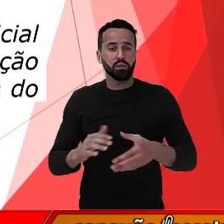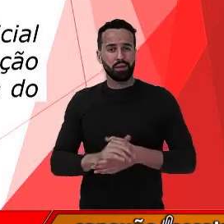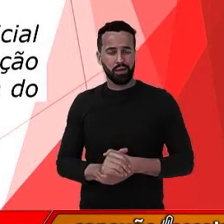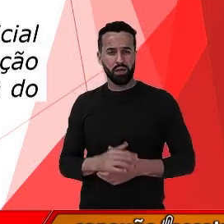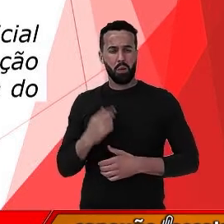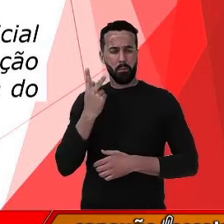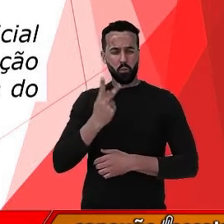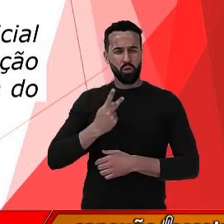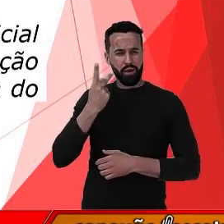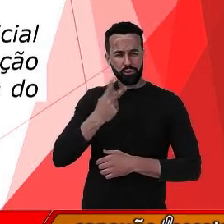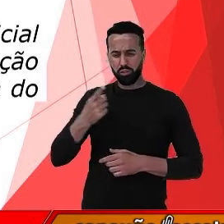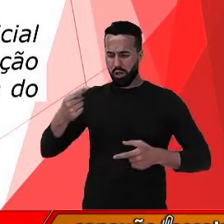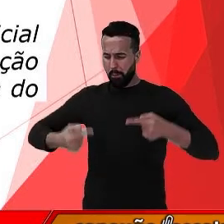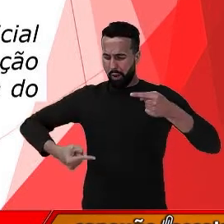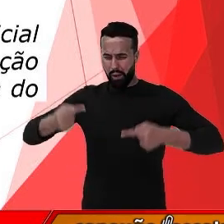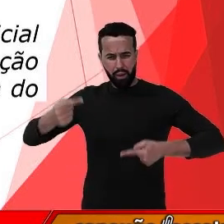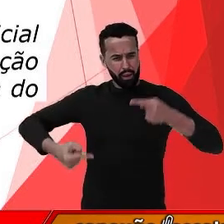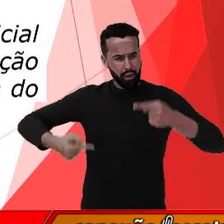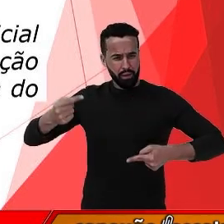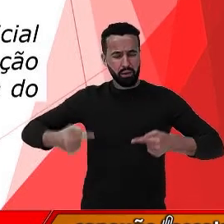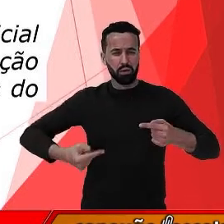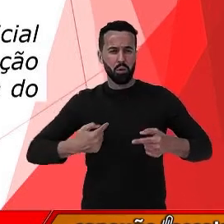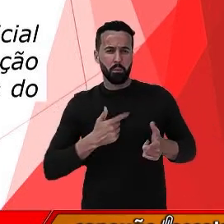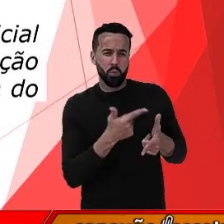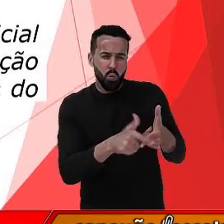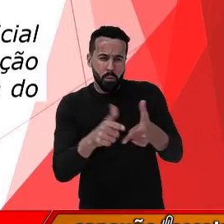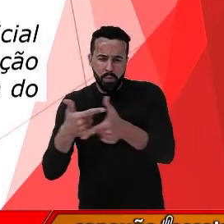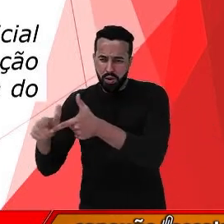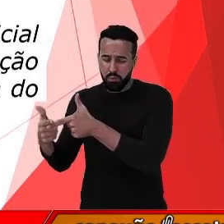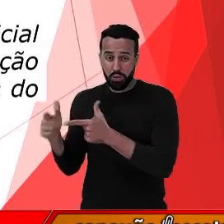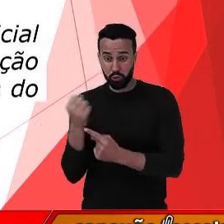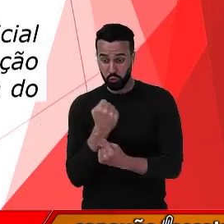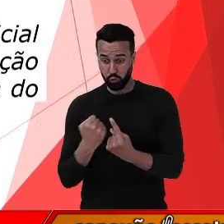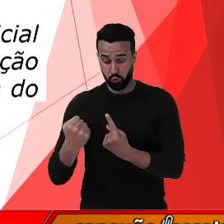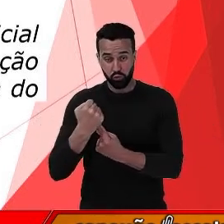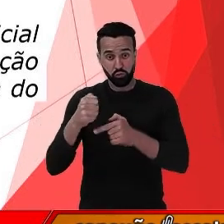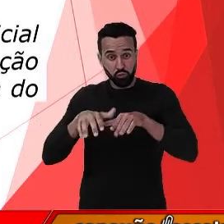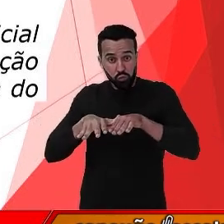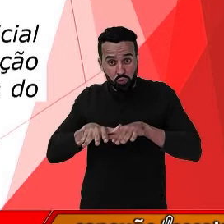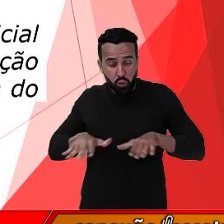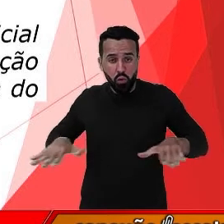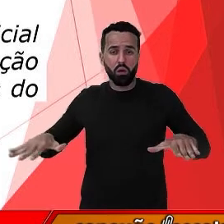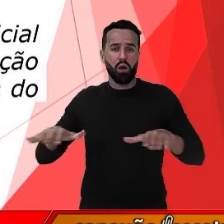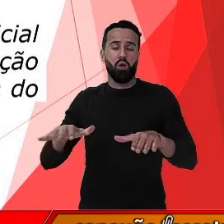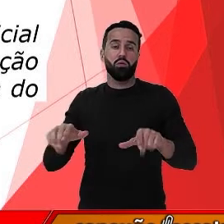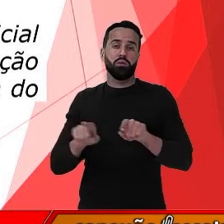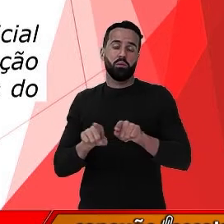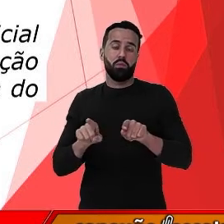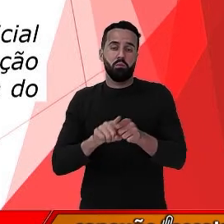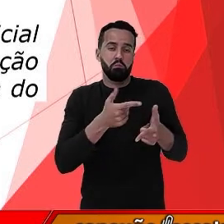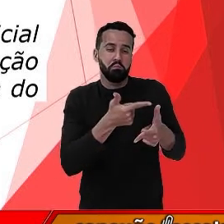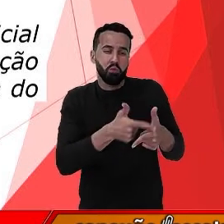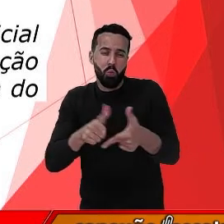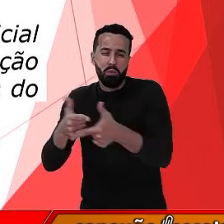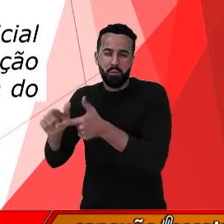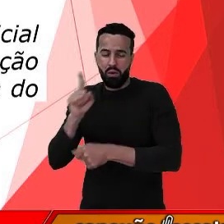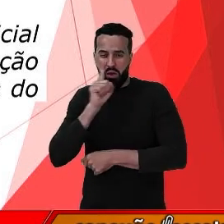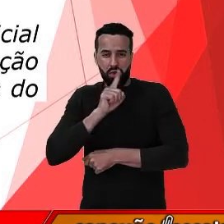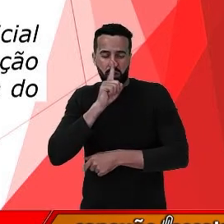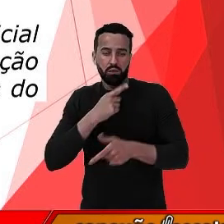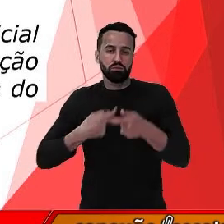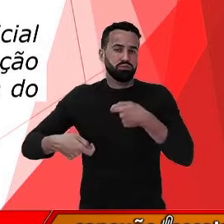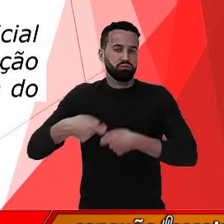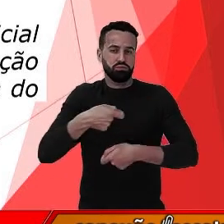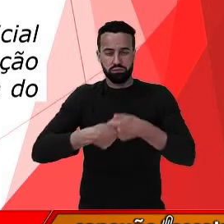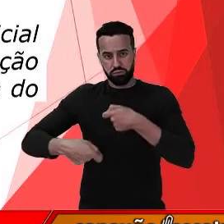conflitos políticos, as questões sociais e também as questões aí econômicas. É muito importante